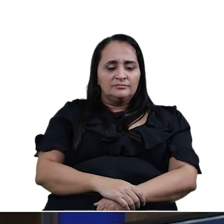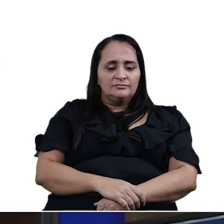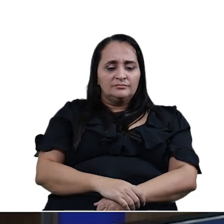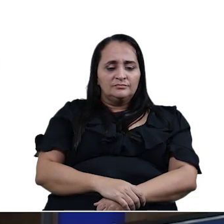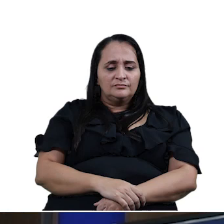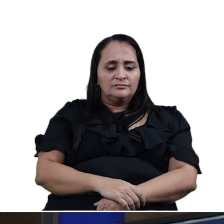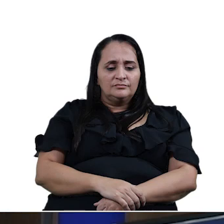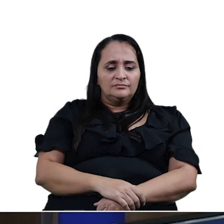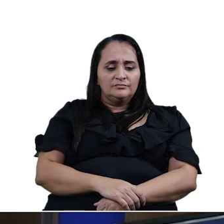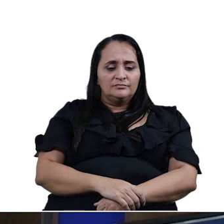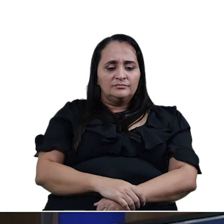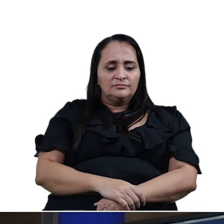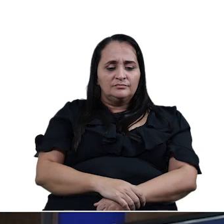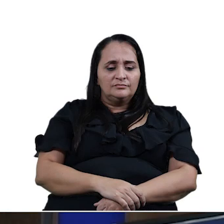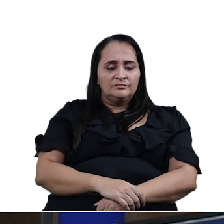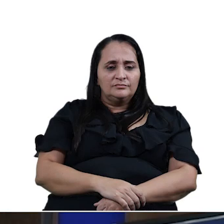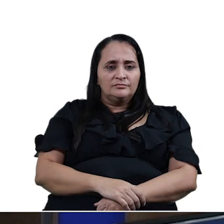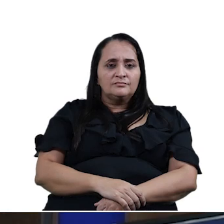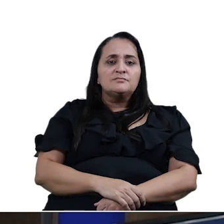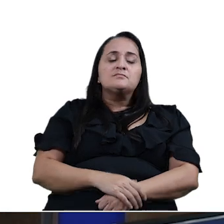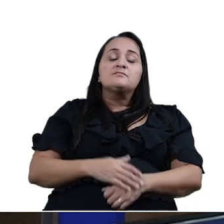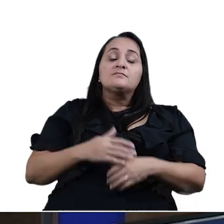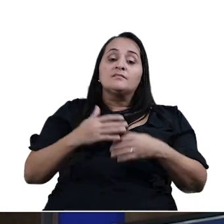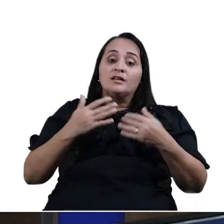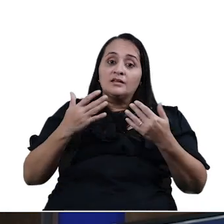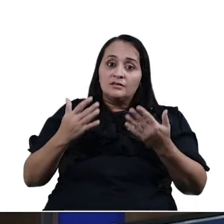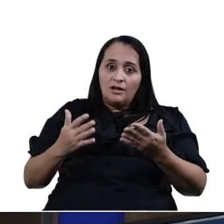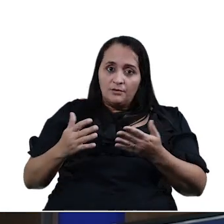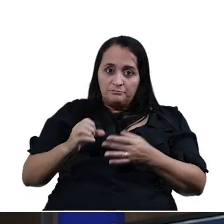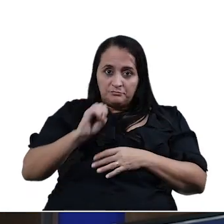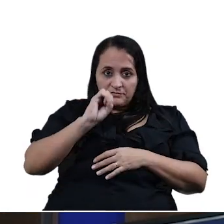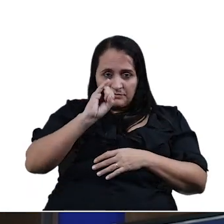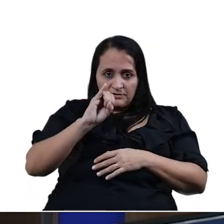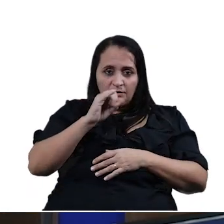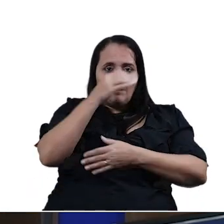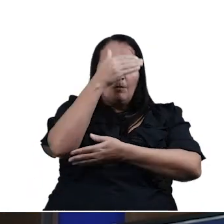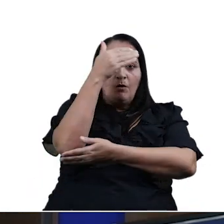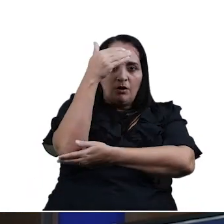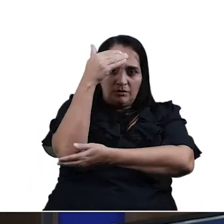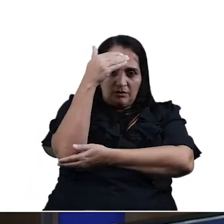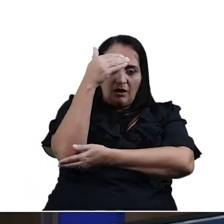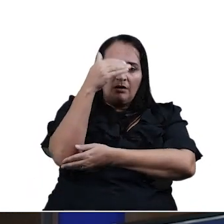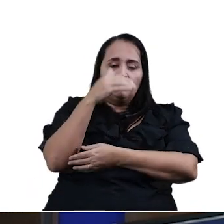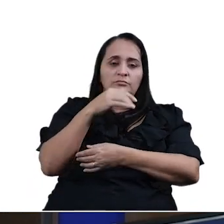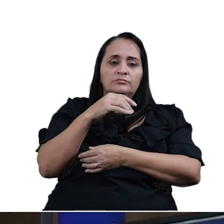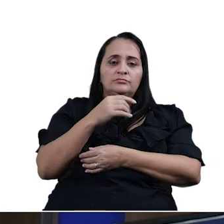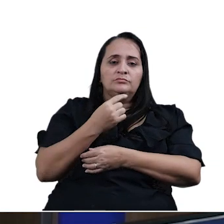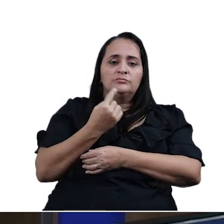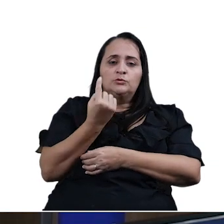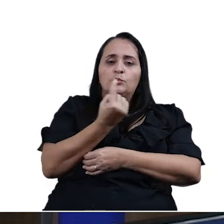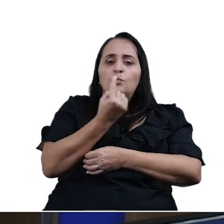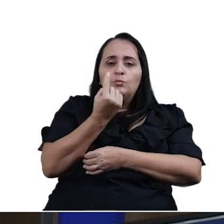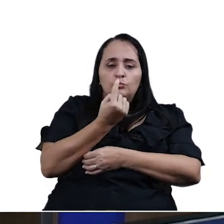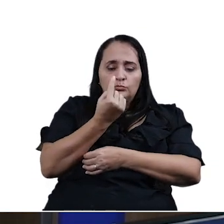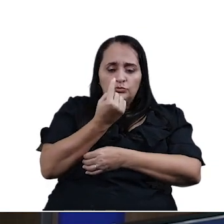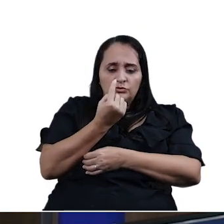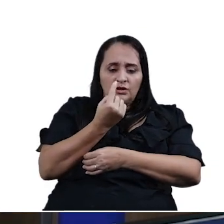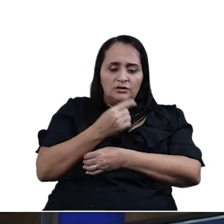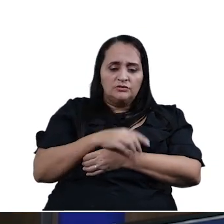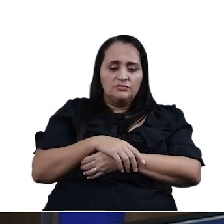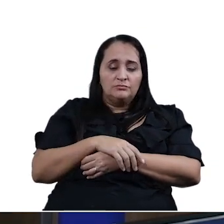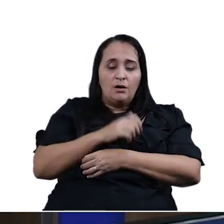10. Então, quando o hotel da unidade estava cheio, nós tínhamos quantas